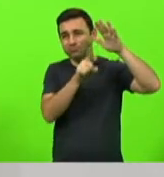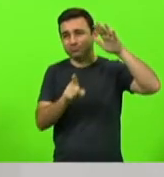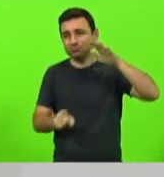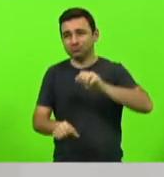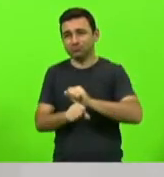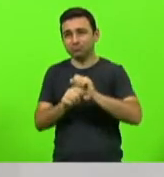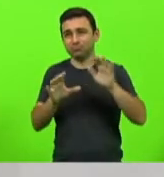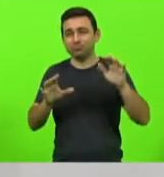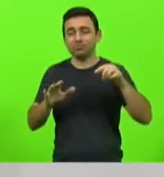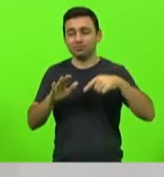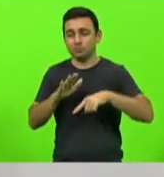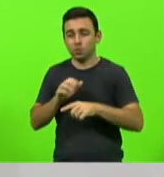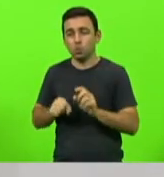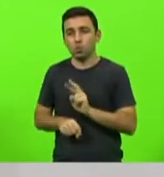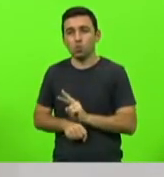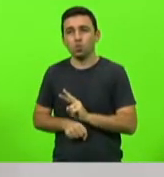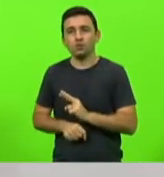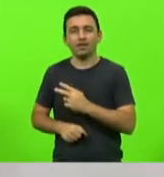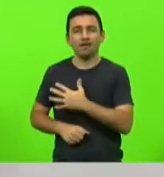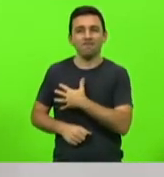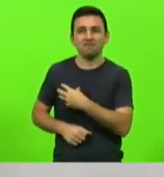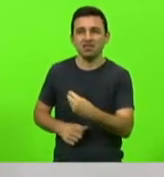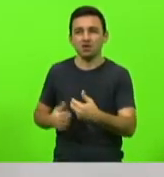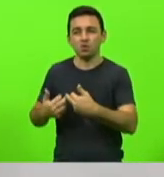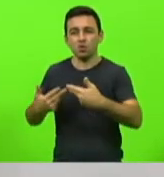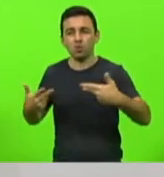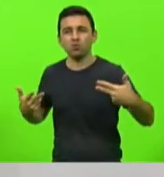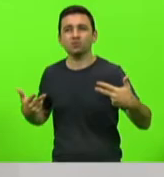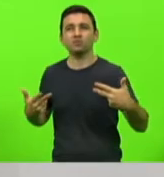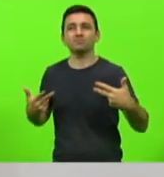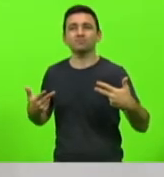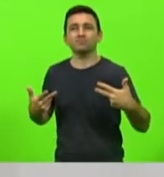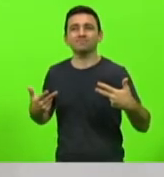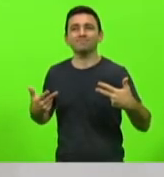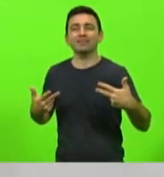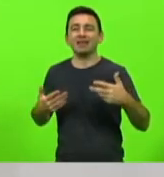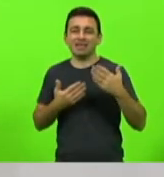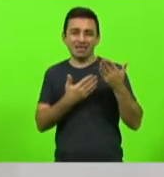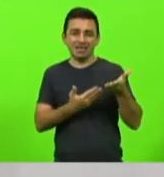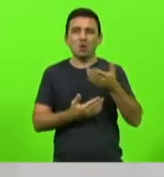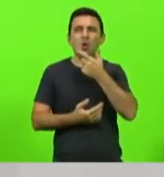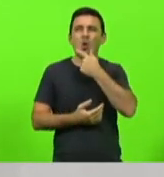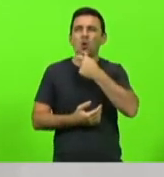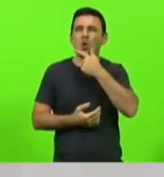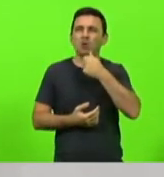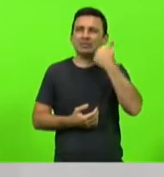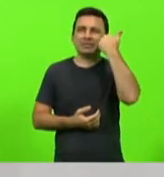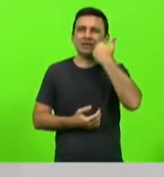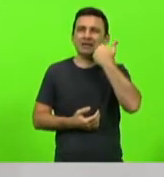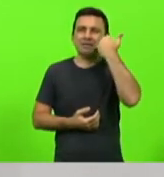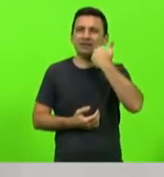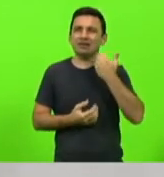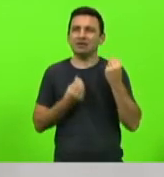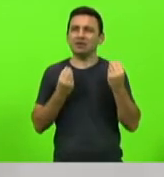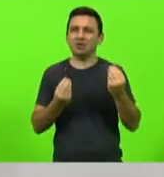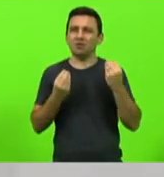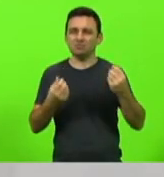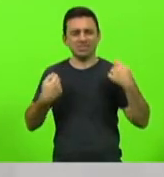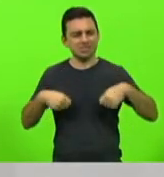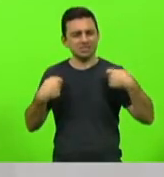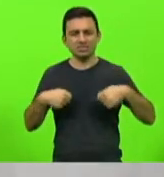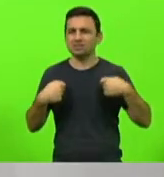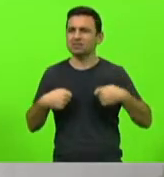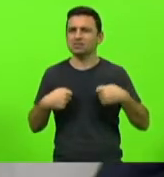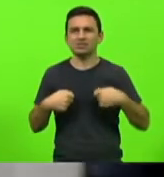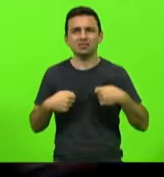os seus filhos e um sem-vergonha desse que tem que ser caçado, tem